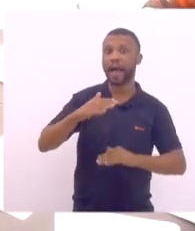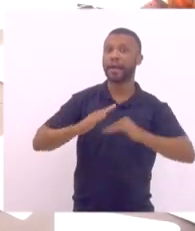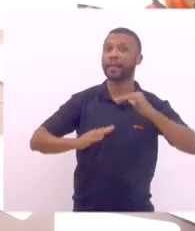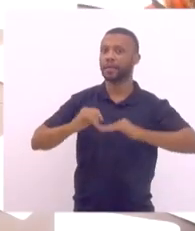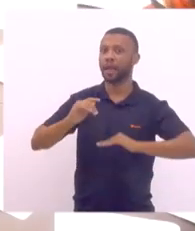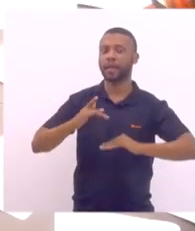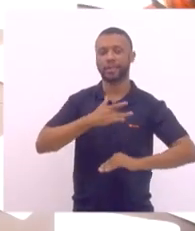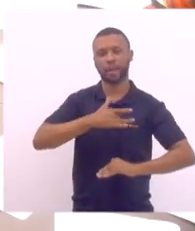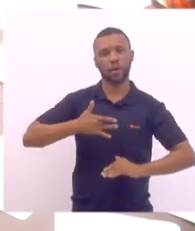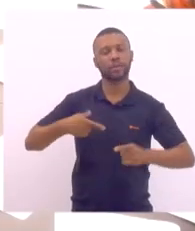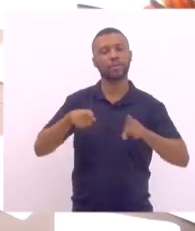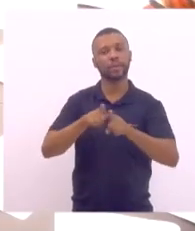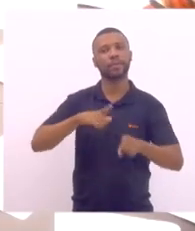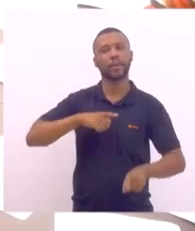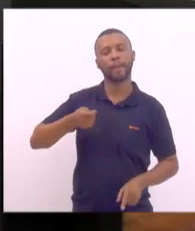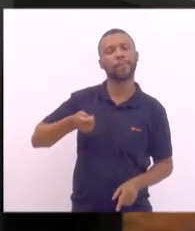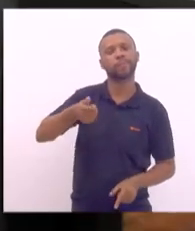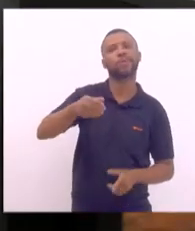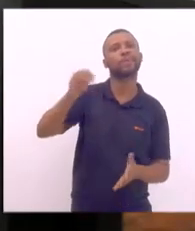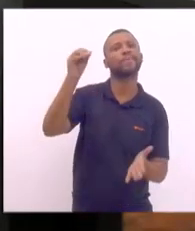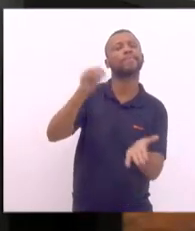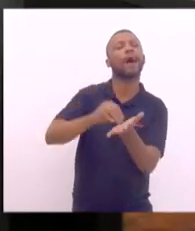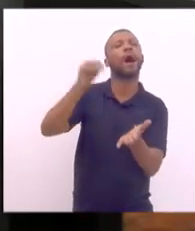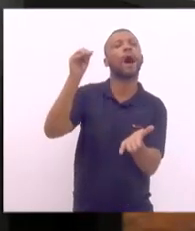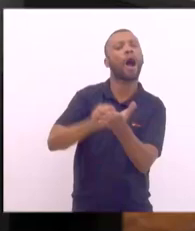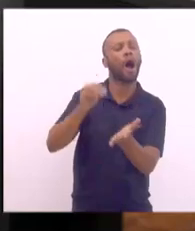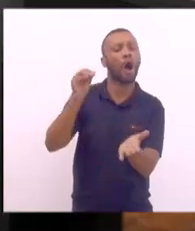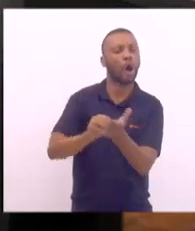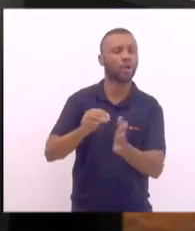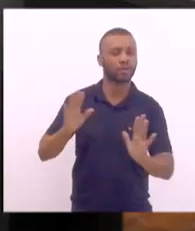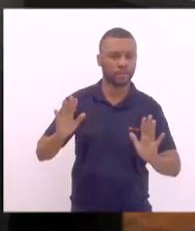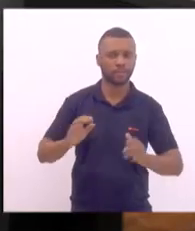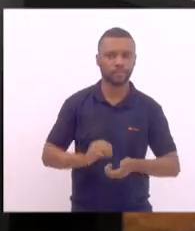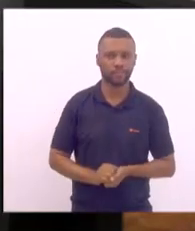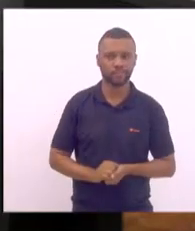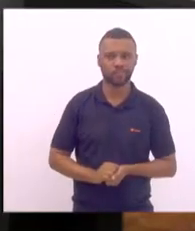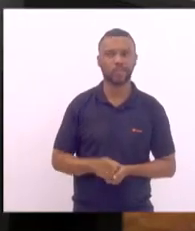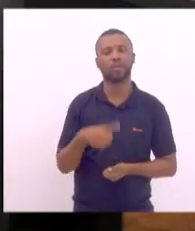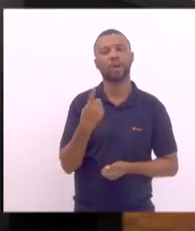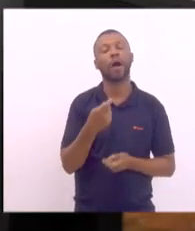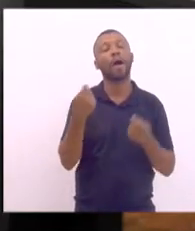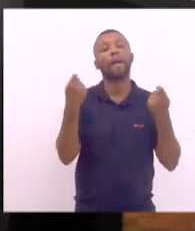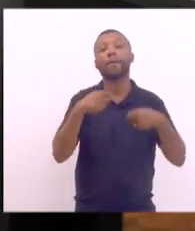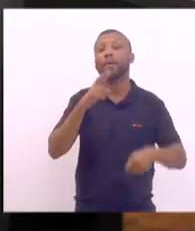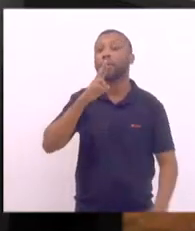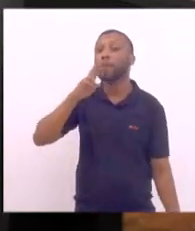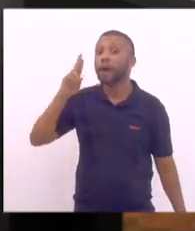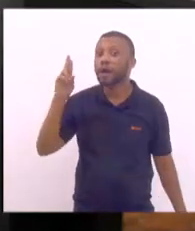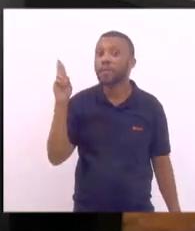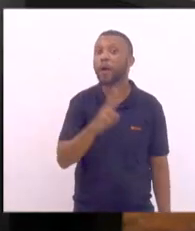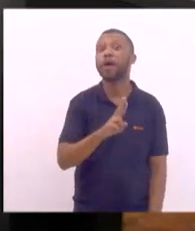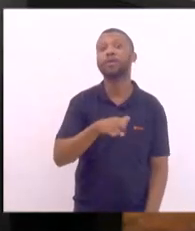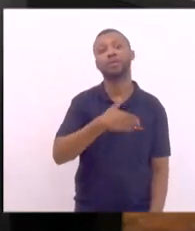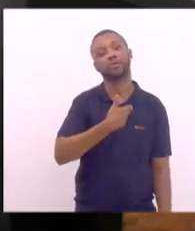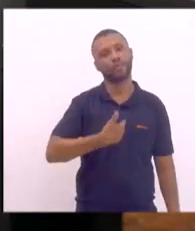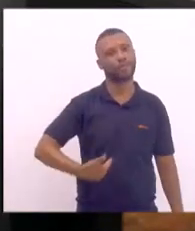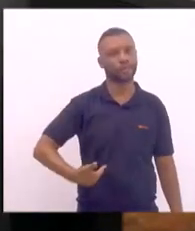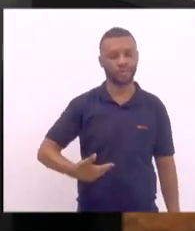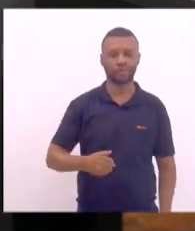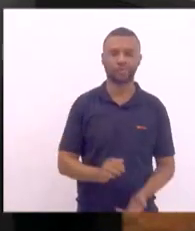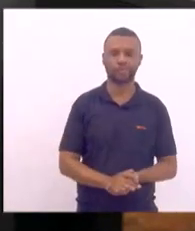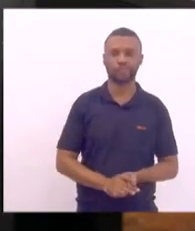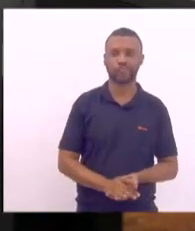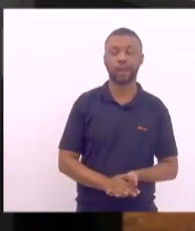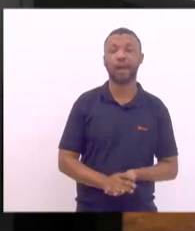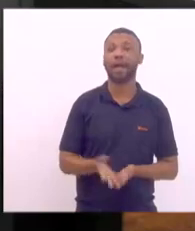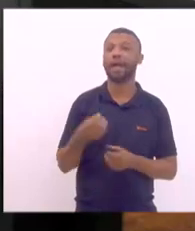também tem uma gratificação que está pendente. E a gente precisa de uma resposta do governo. Informação